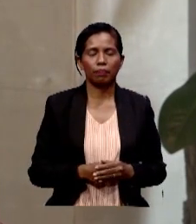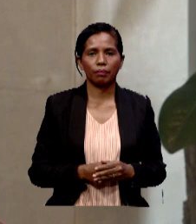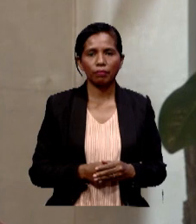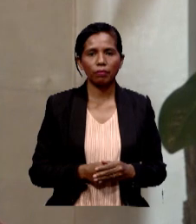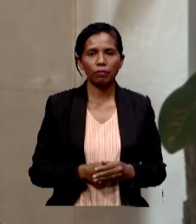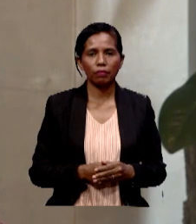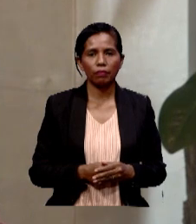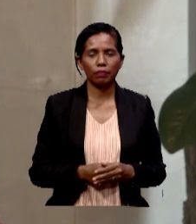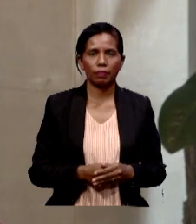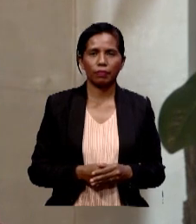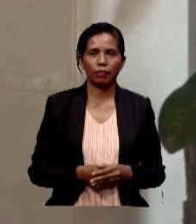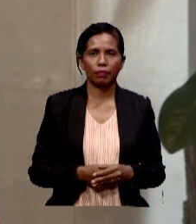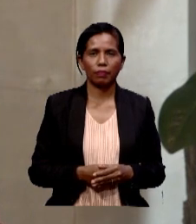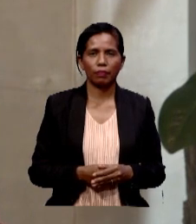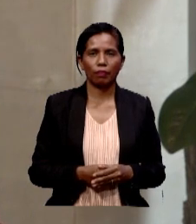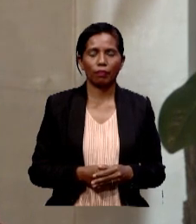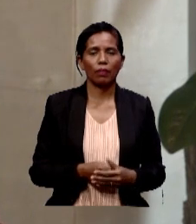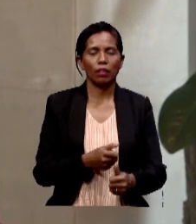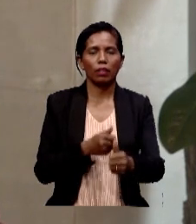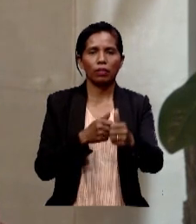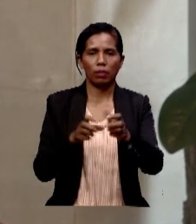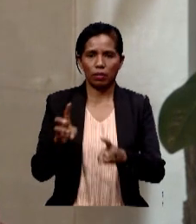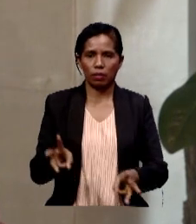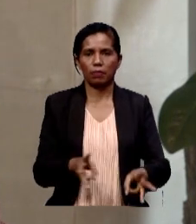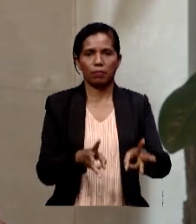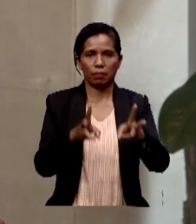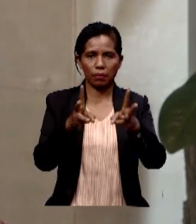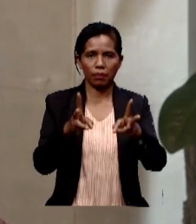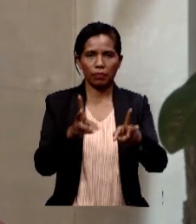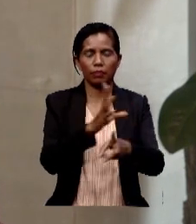trata, tu ir na dala, e